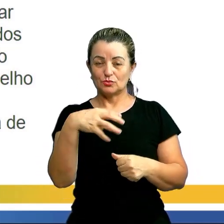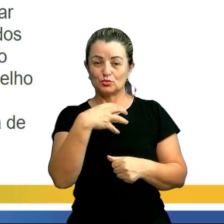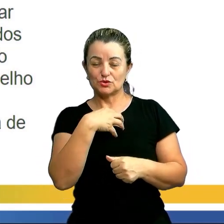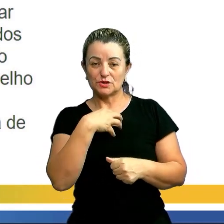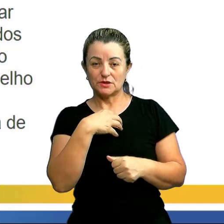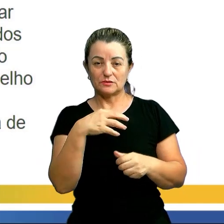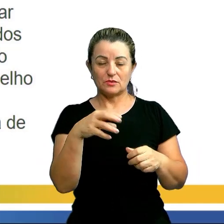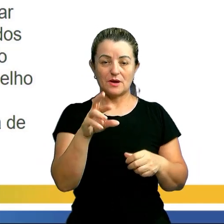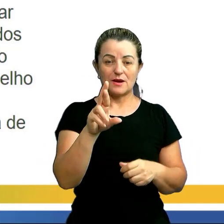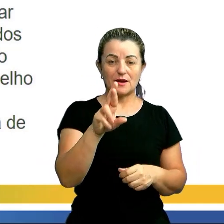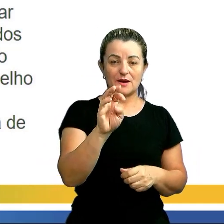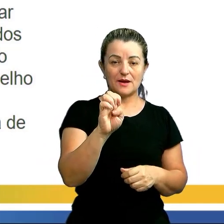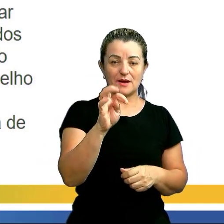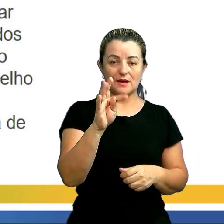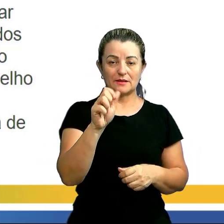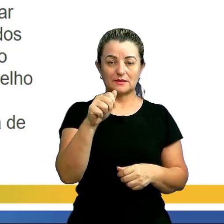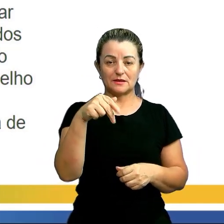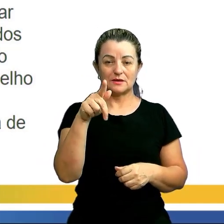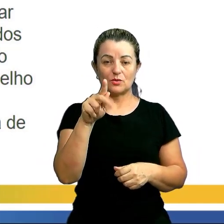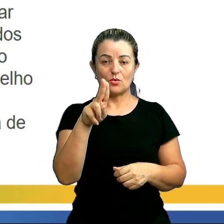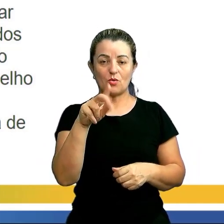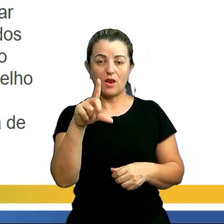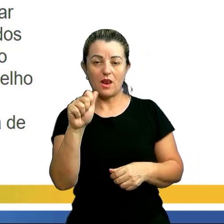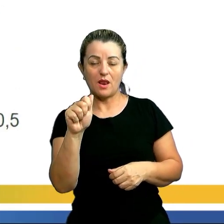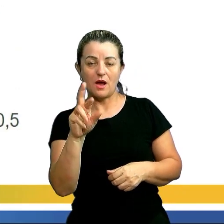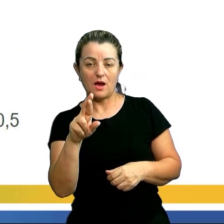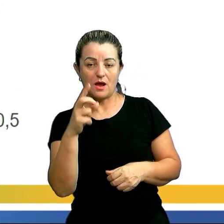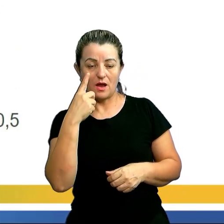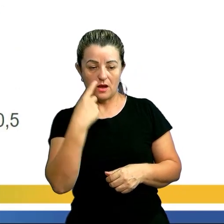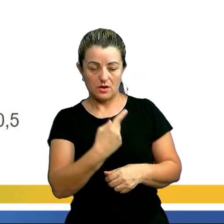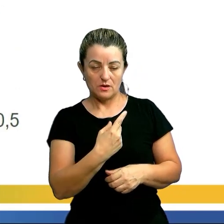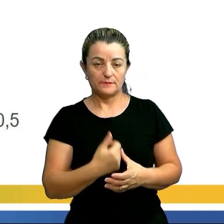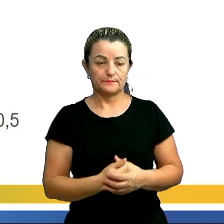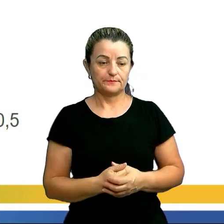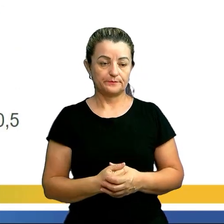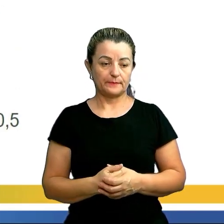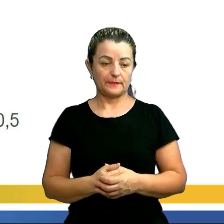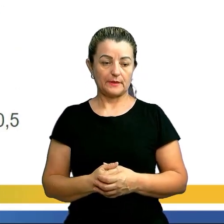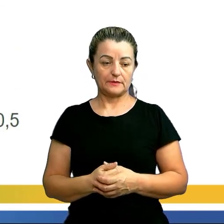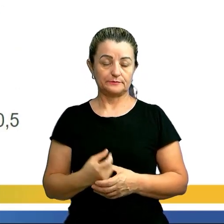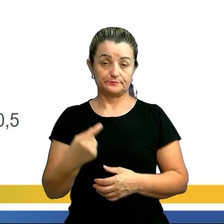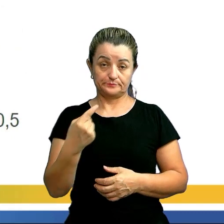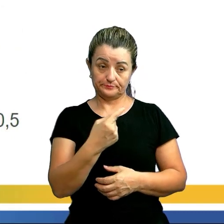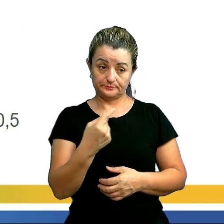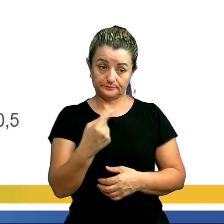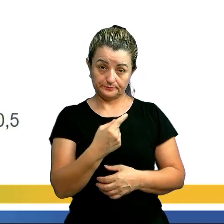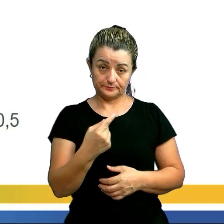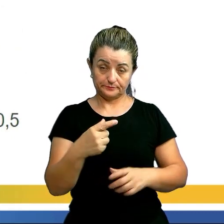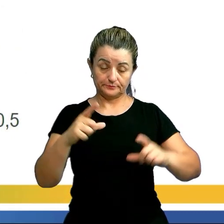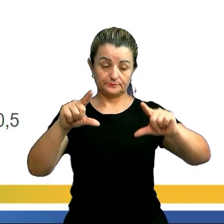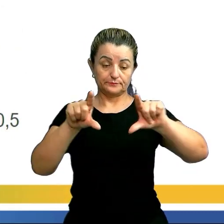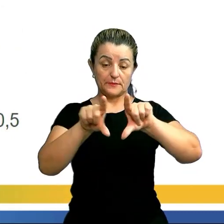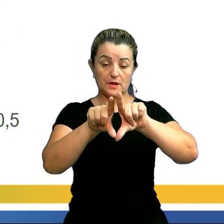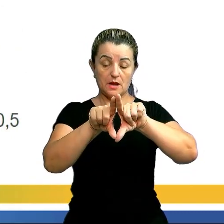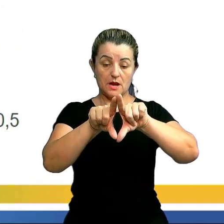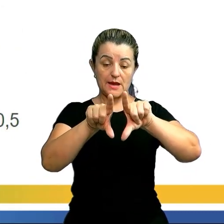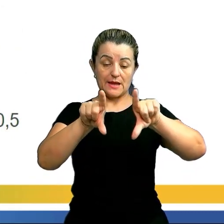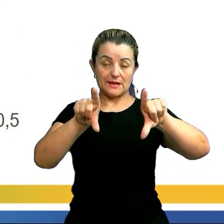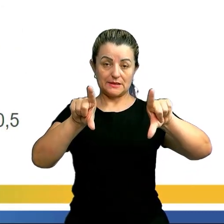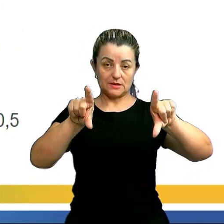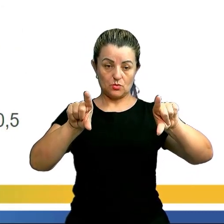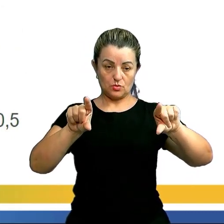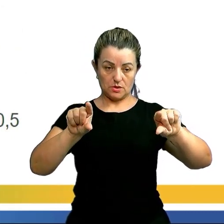filho mais novo possui um projeto arquitetônico de uma casa que quer construir, mas para isso precisa de um terreno na forma